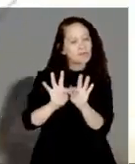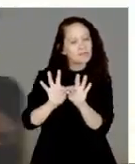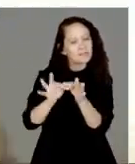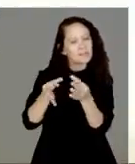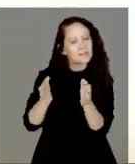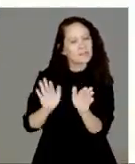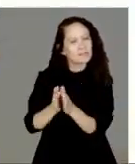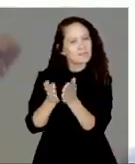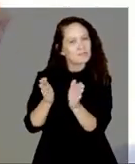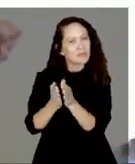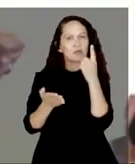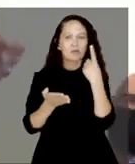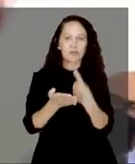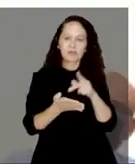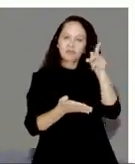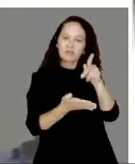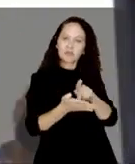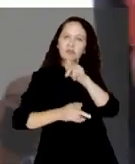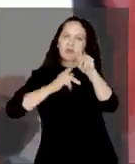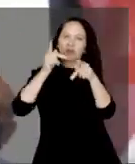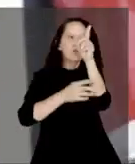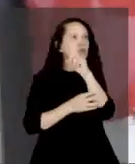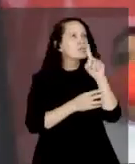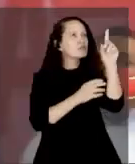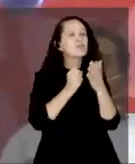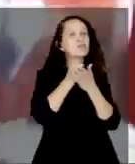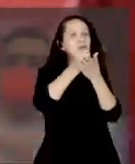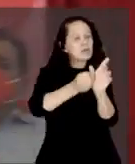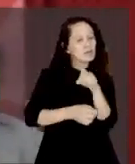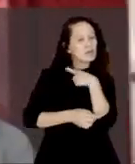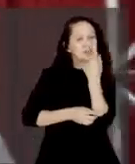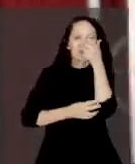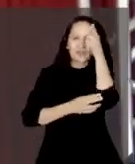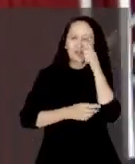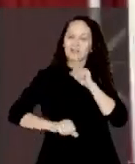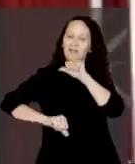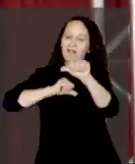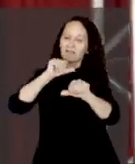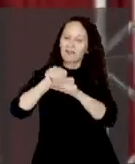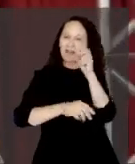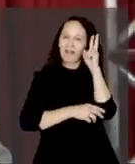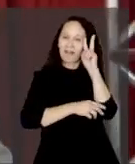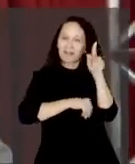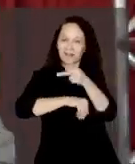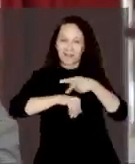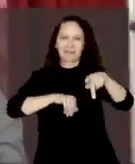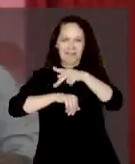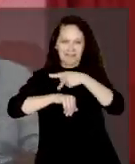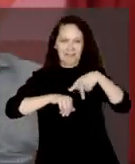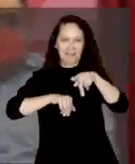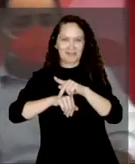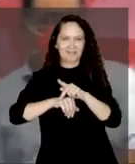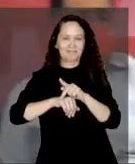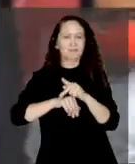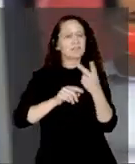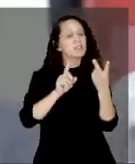engraçado. Se você chegar para qualquer pessoa e perguntar qual é o herói brasileiro,